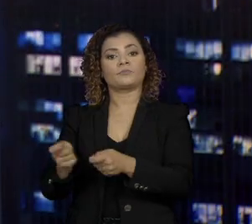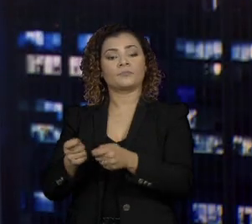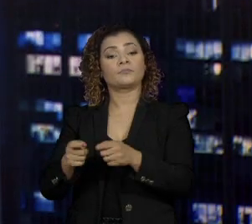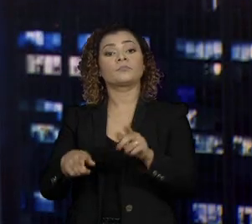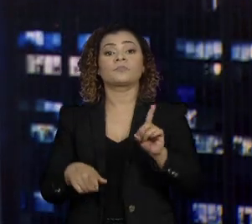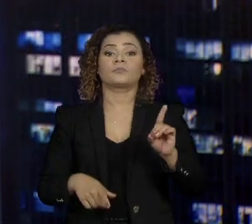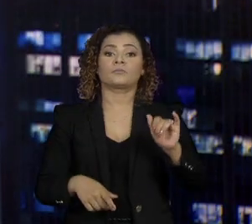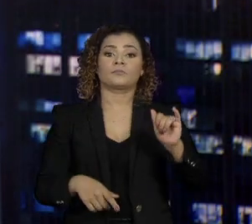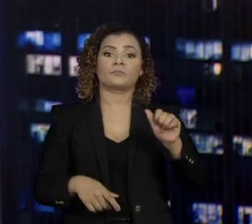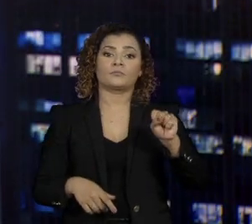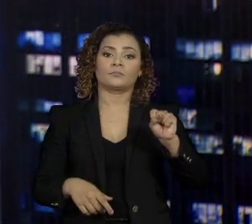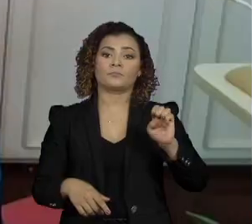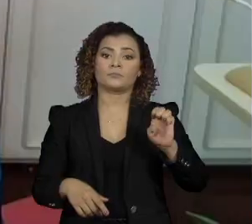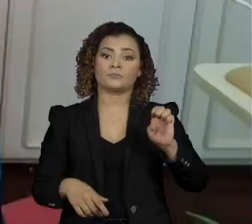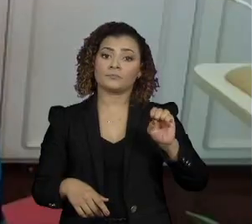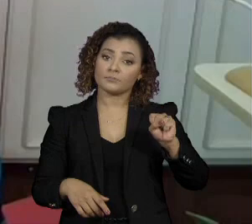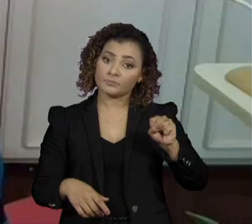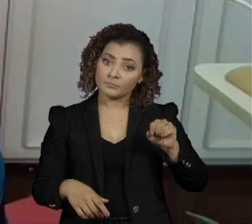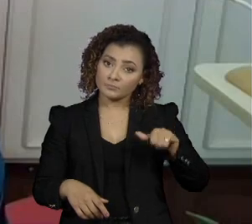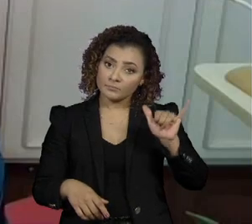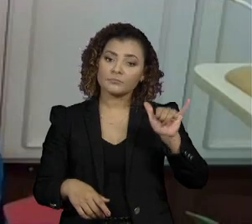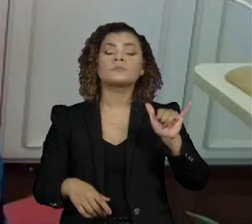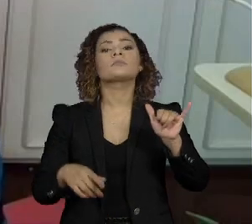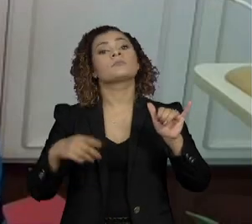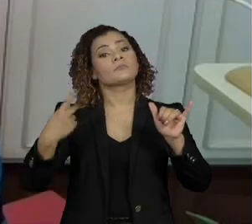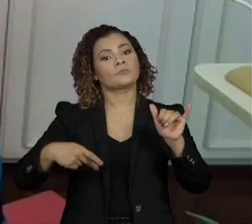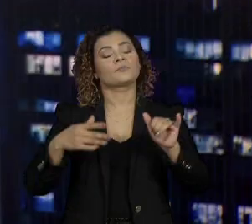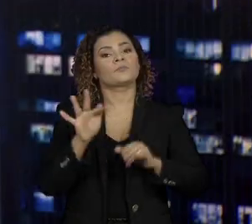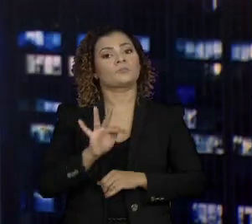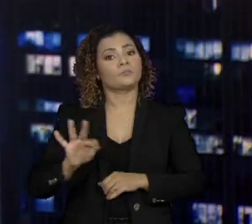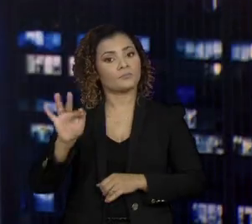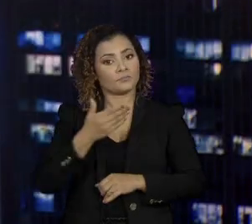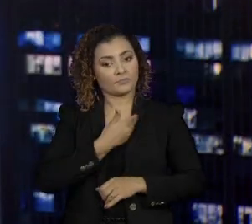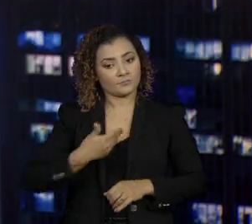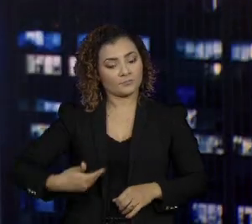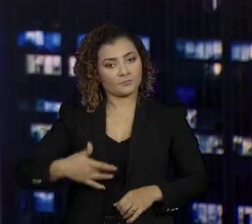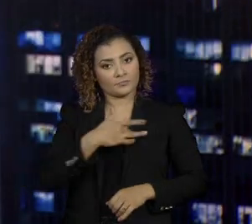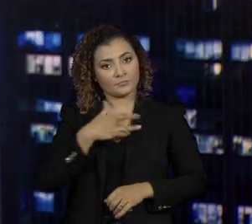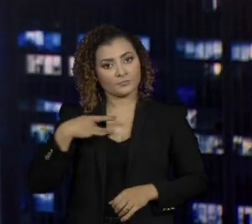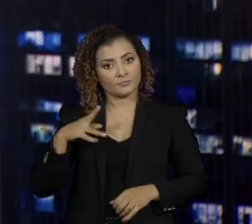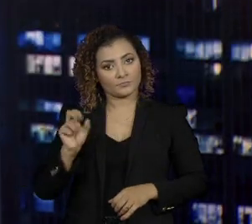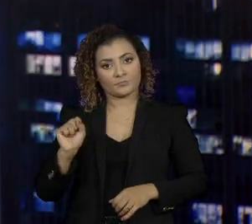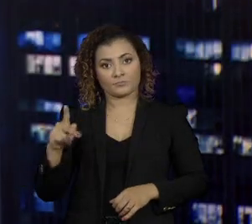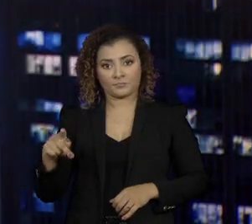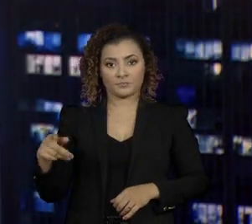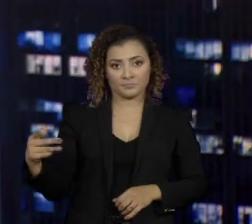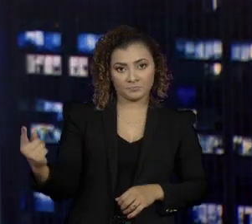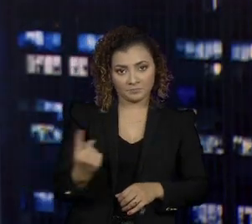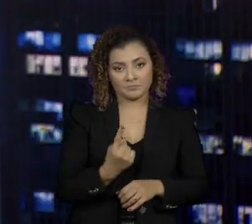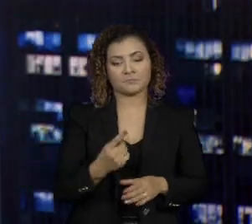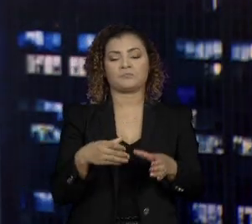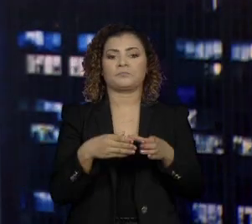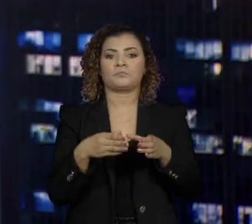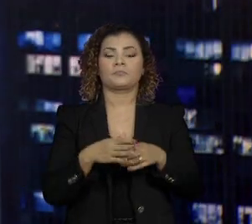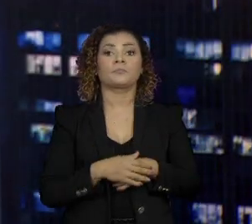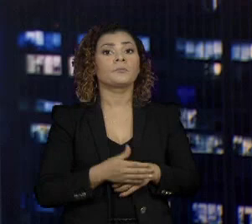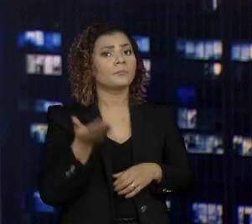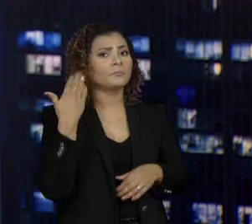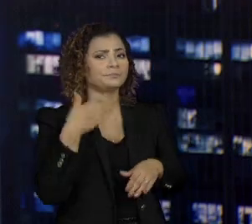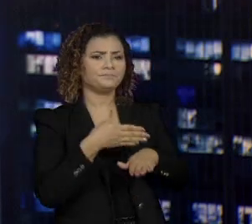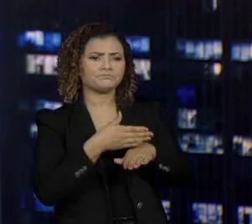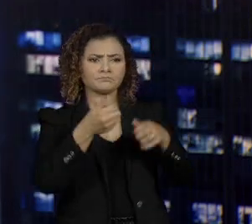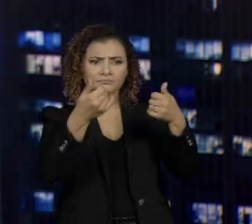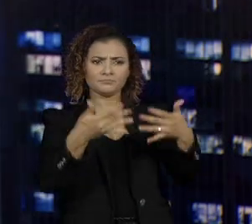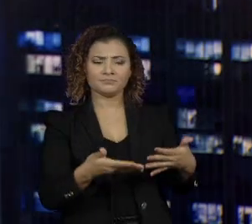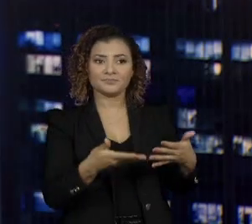Deise Ventura, professora titular da Faculdade de Saúde Pública da USP. Professora Gabriela, no bloco anterior, você chamou a atenção